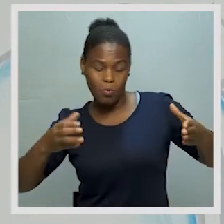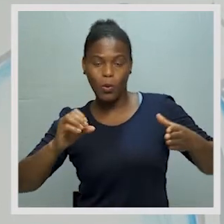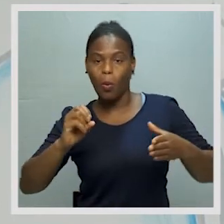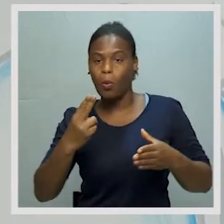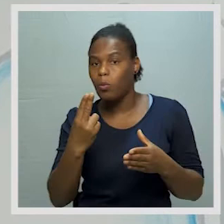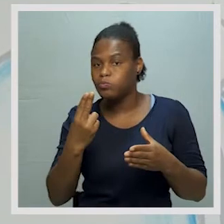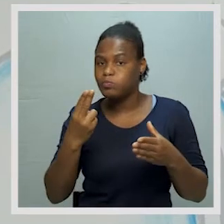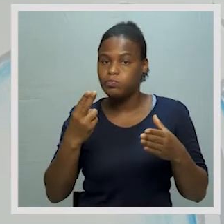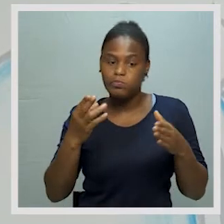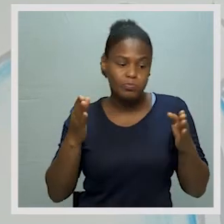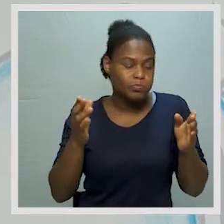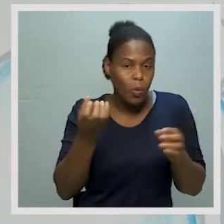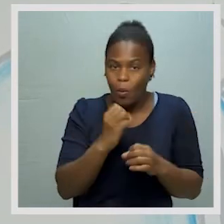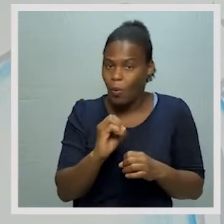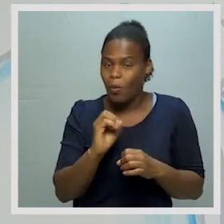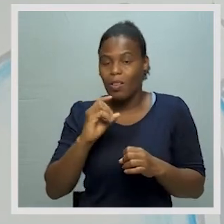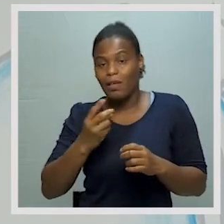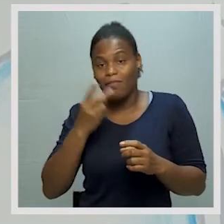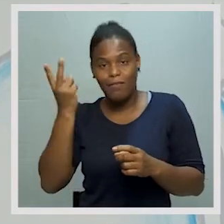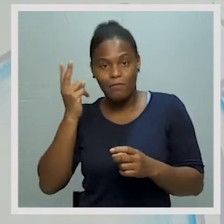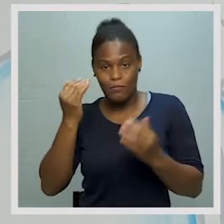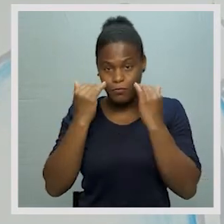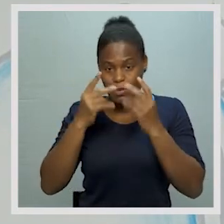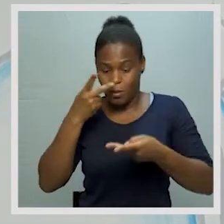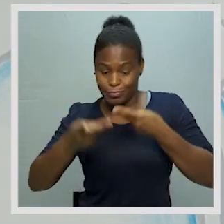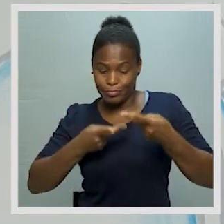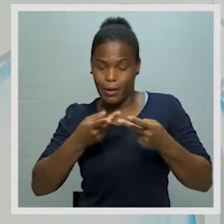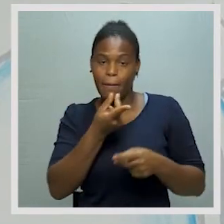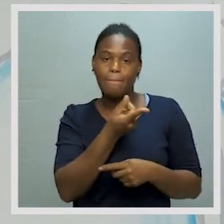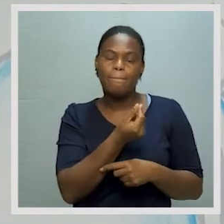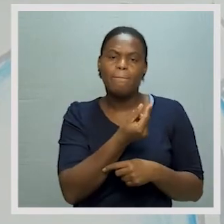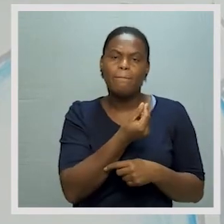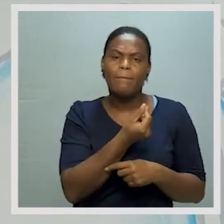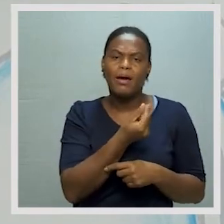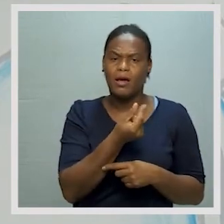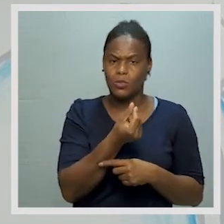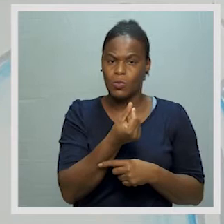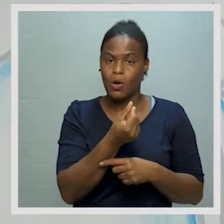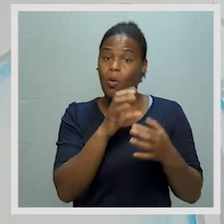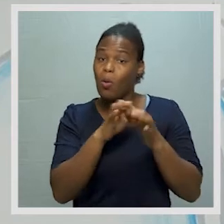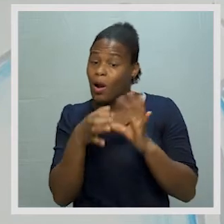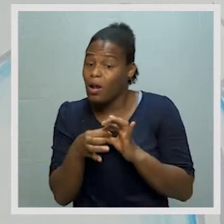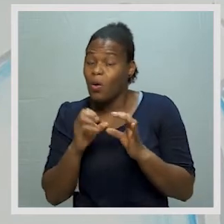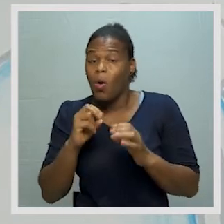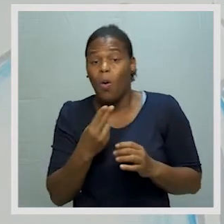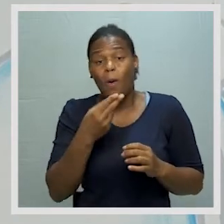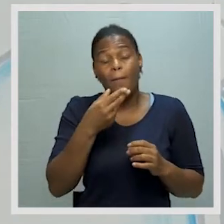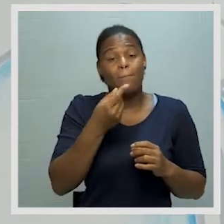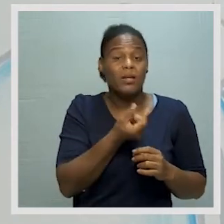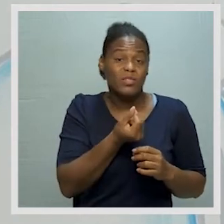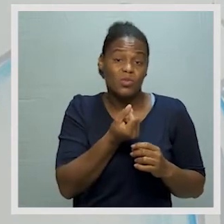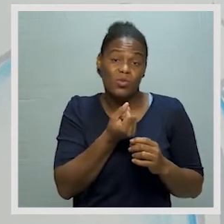ou não, devemos analisar os dados a preços correntes ou a preços constantes? E a resposta é